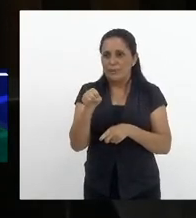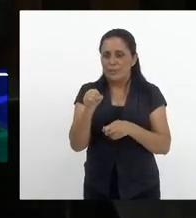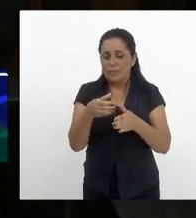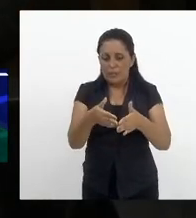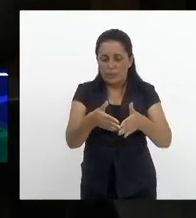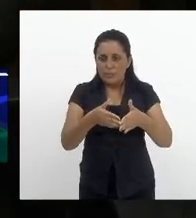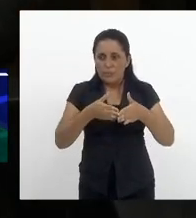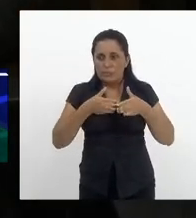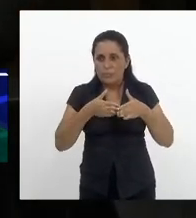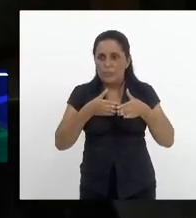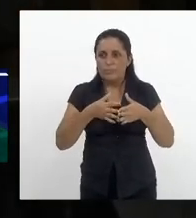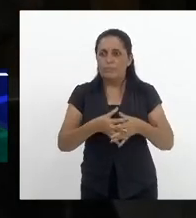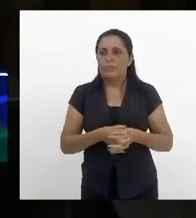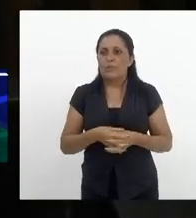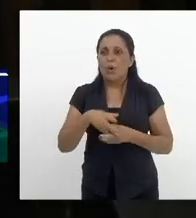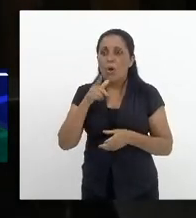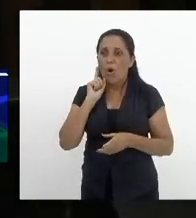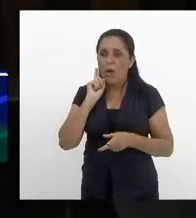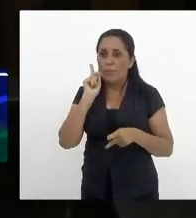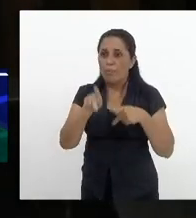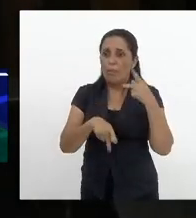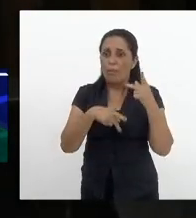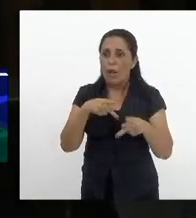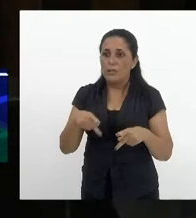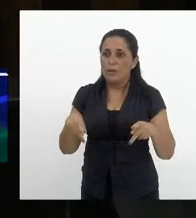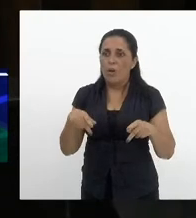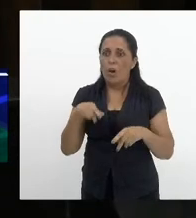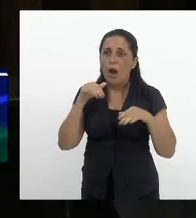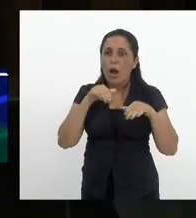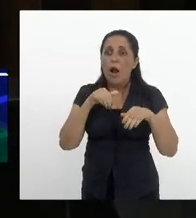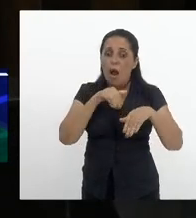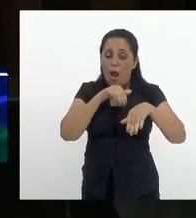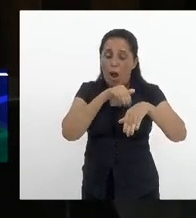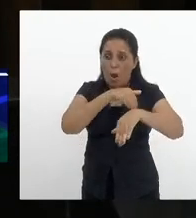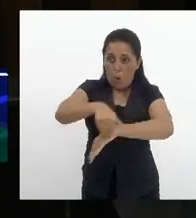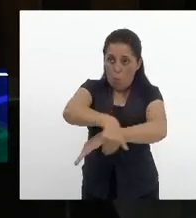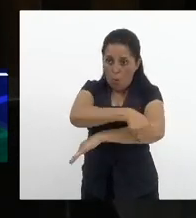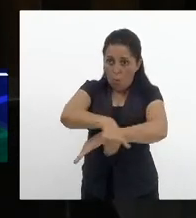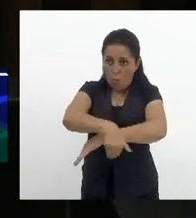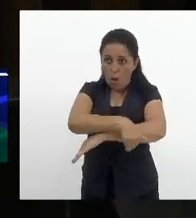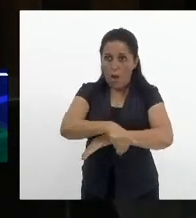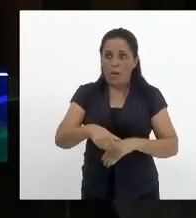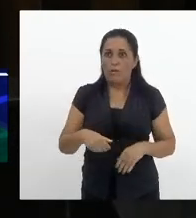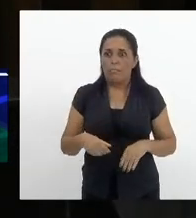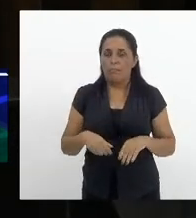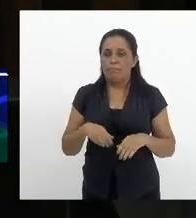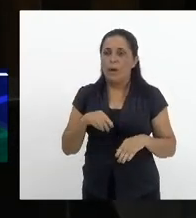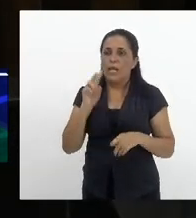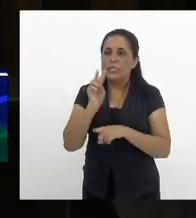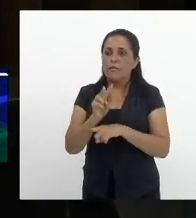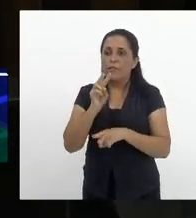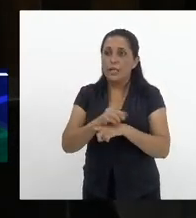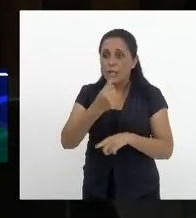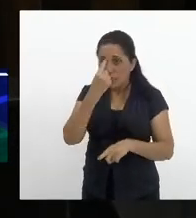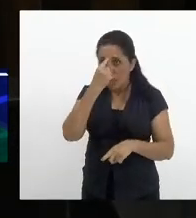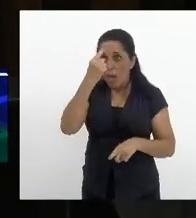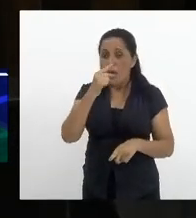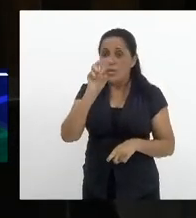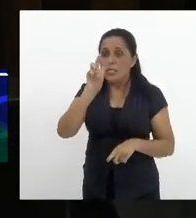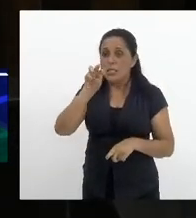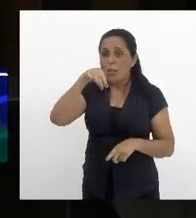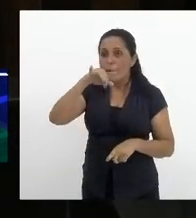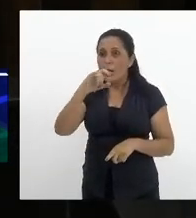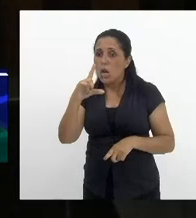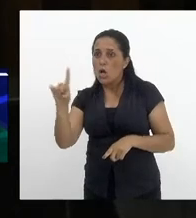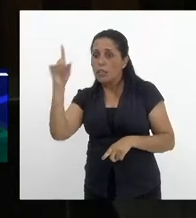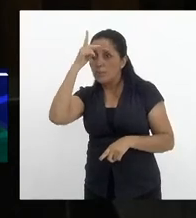recuada. Ontem a população foi às ruas para defender uma ideia. Tivemos 5 milhões de pessoas nas